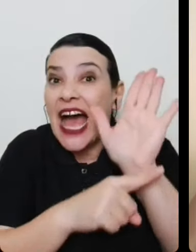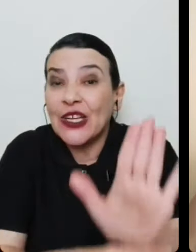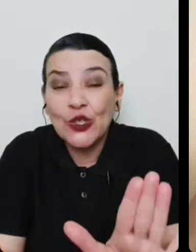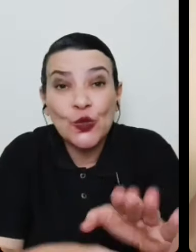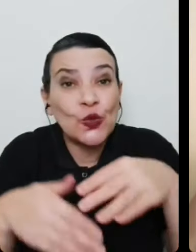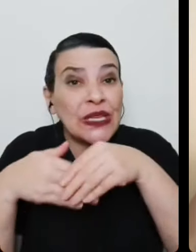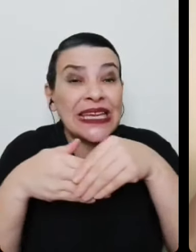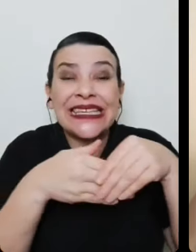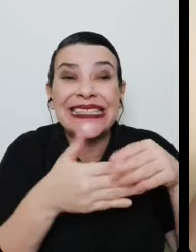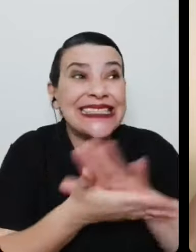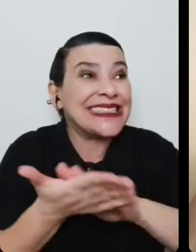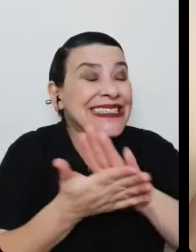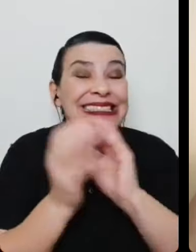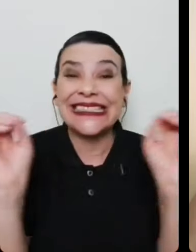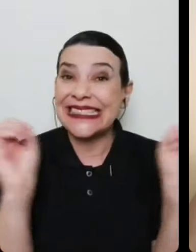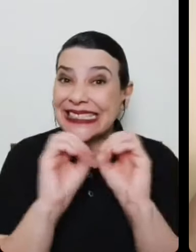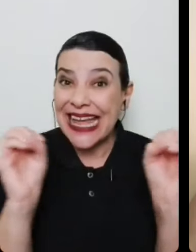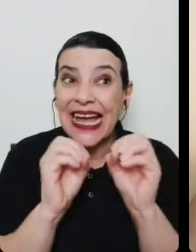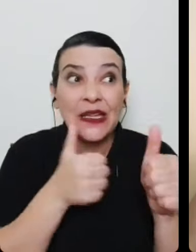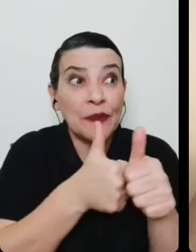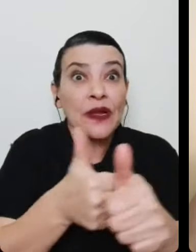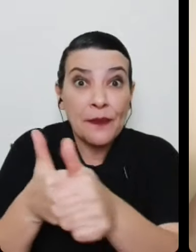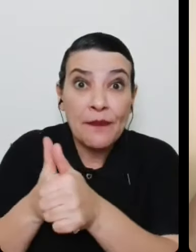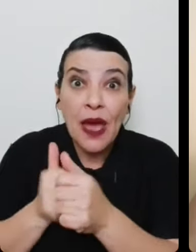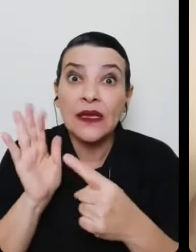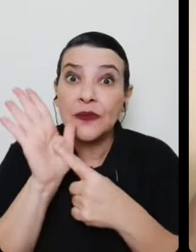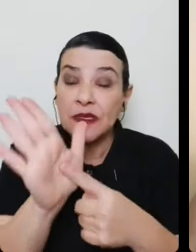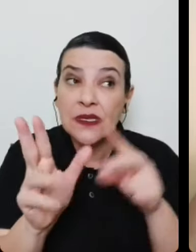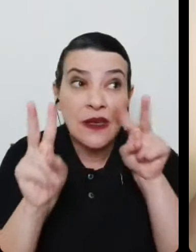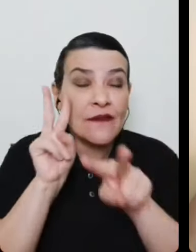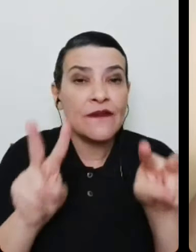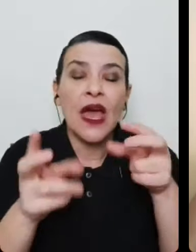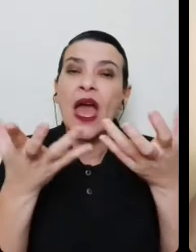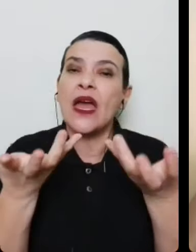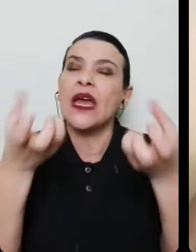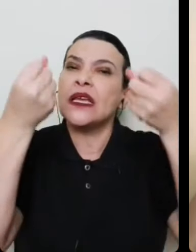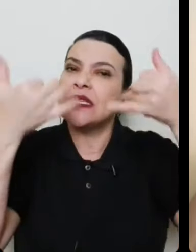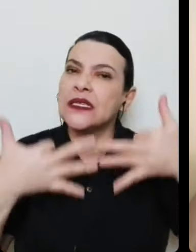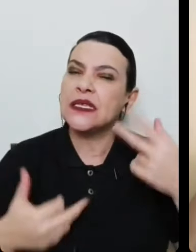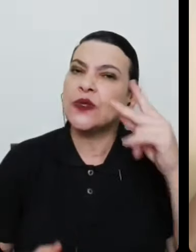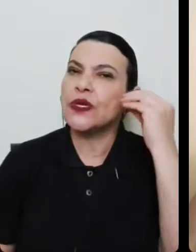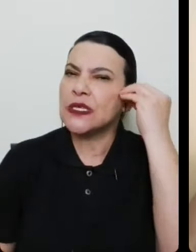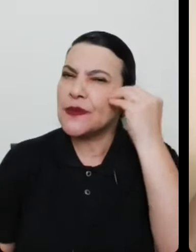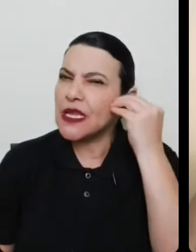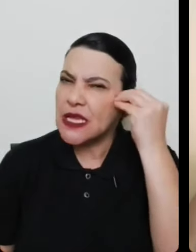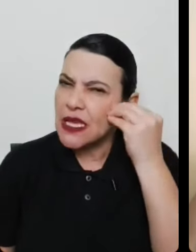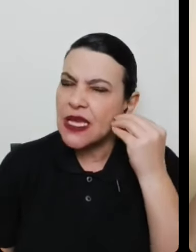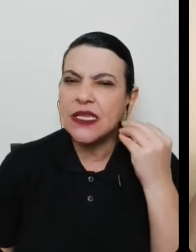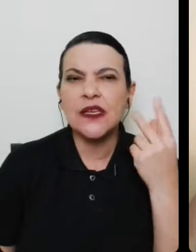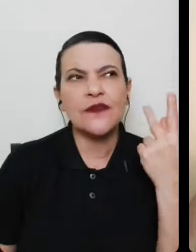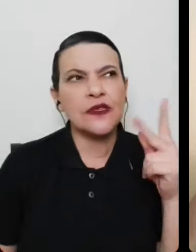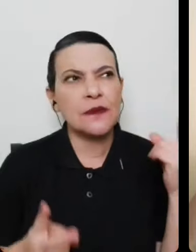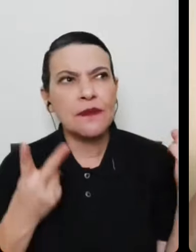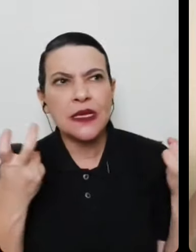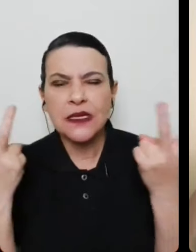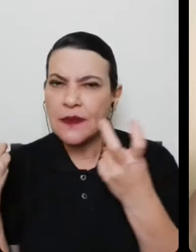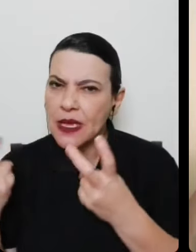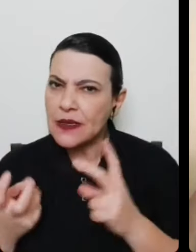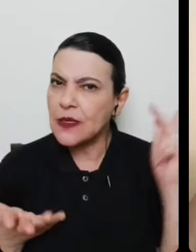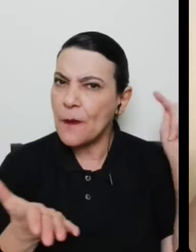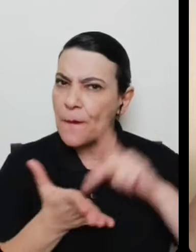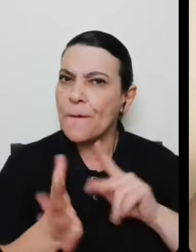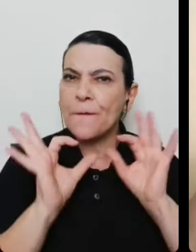aproxime dessas exposições. Então, eu queria que você falasse um pouco dessas experiências, daquilo que você tem visto mesmo em termos